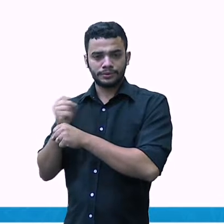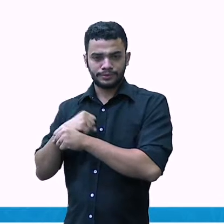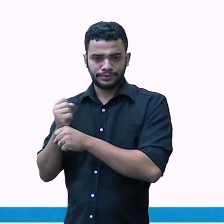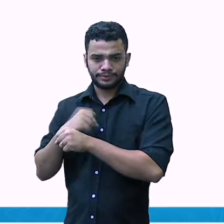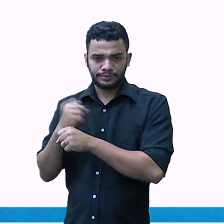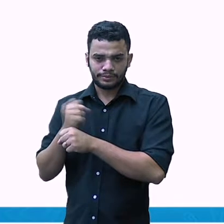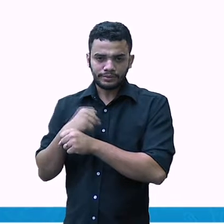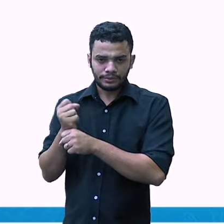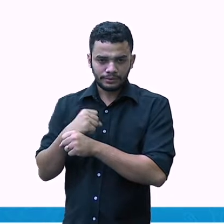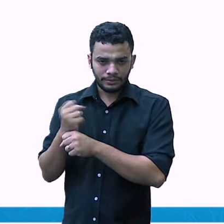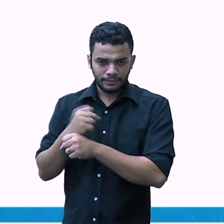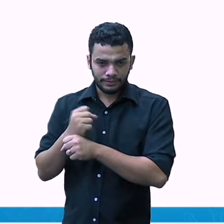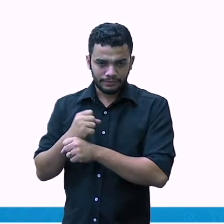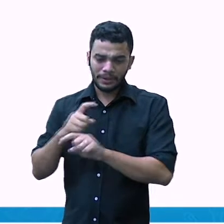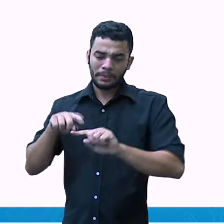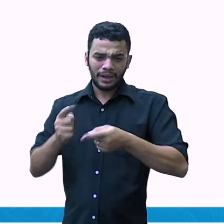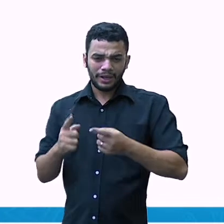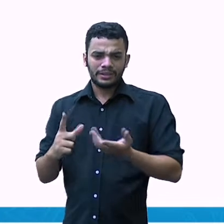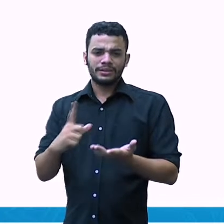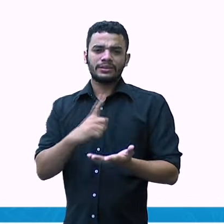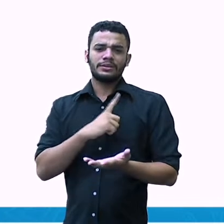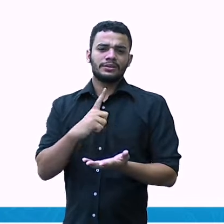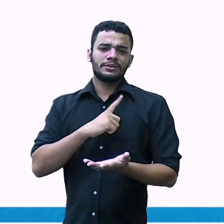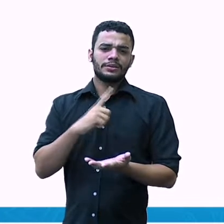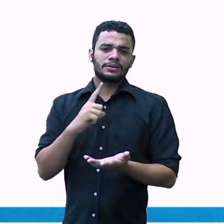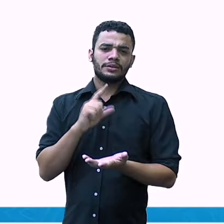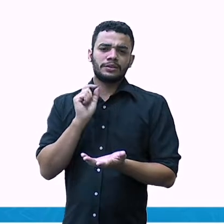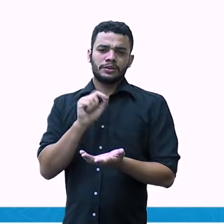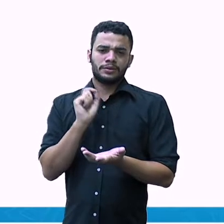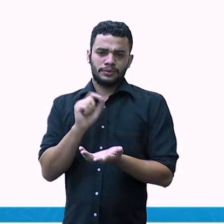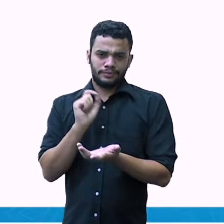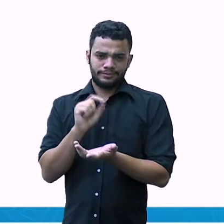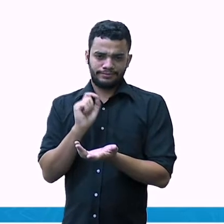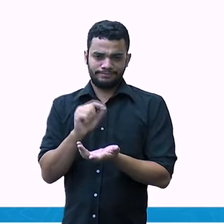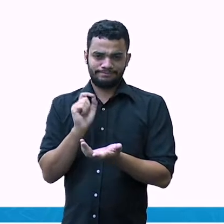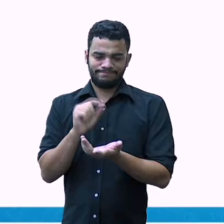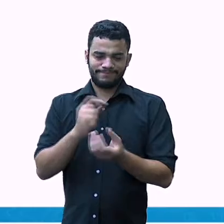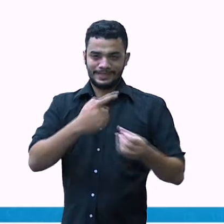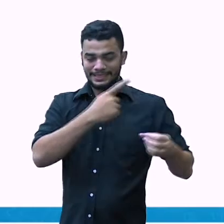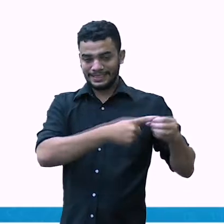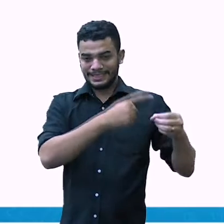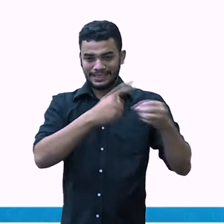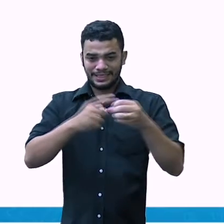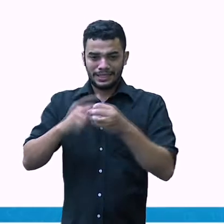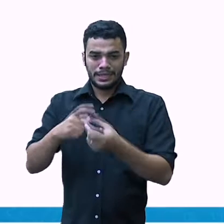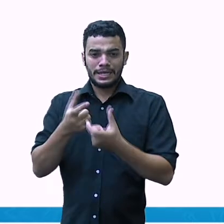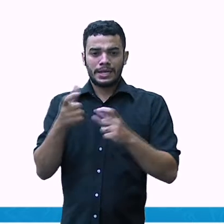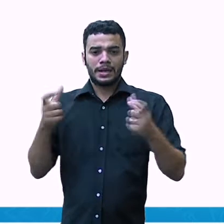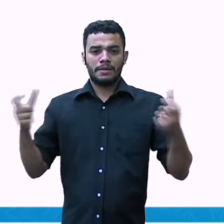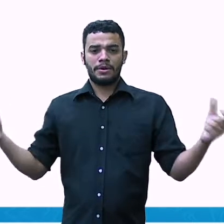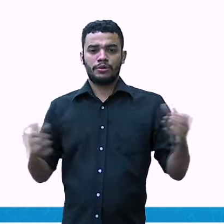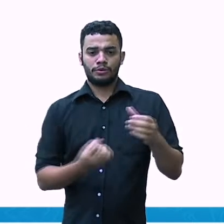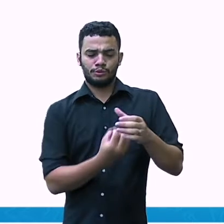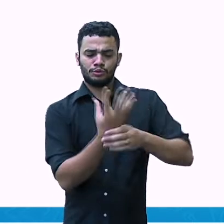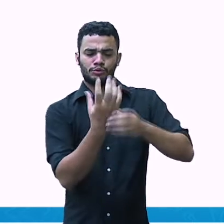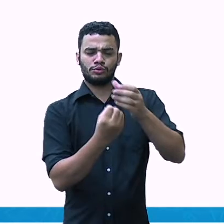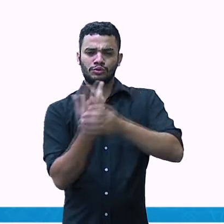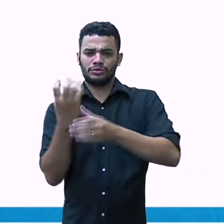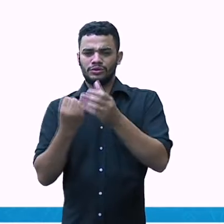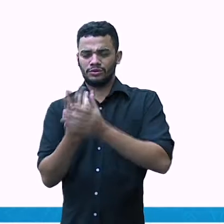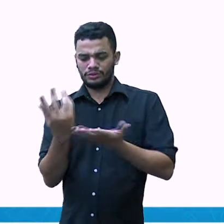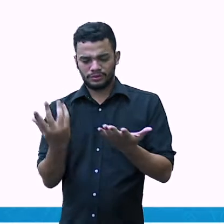é cada vez mais urbano. A maior parte da população do mundo vive em